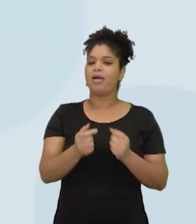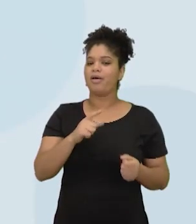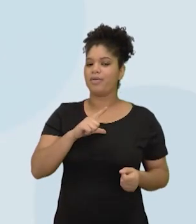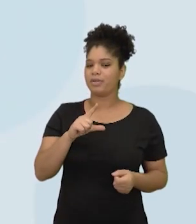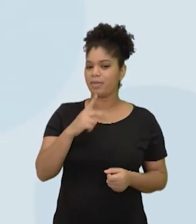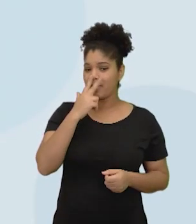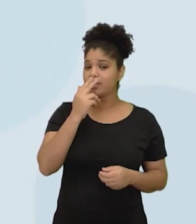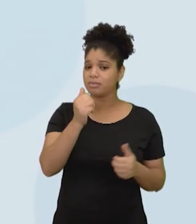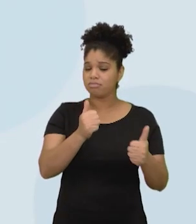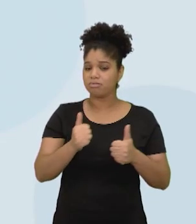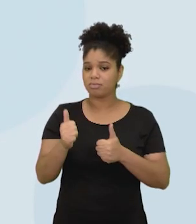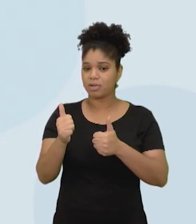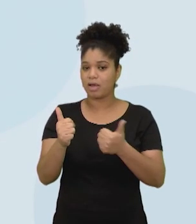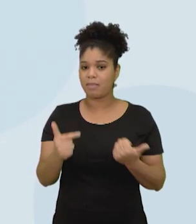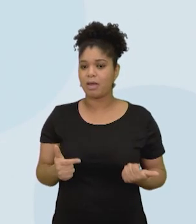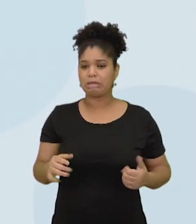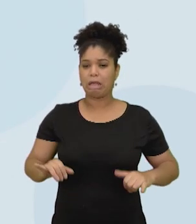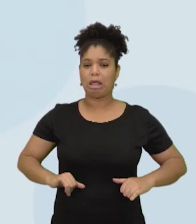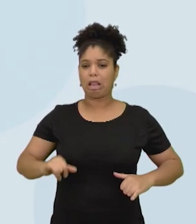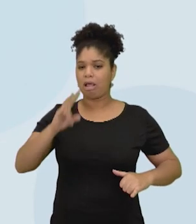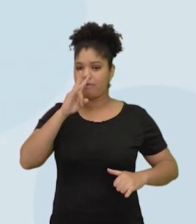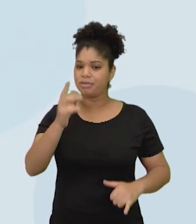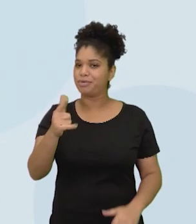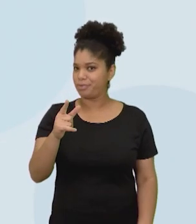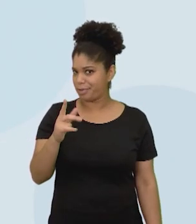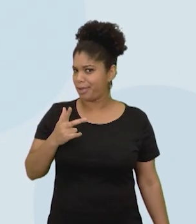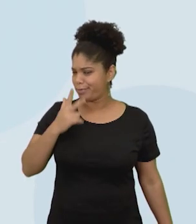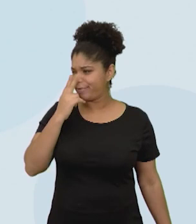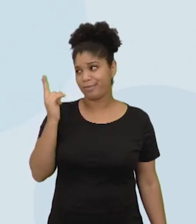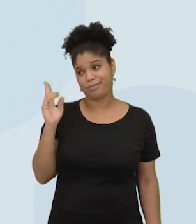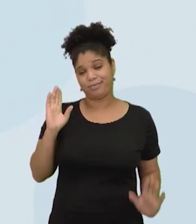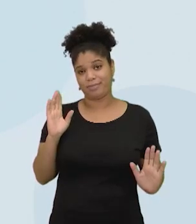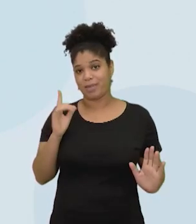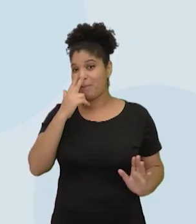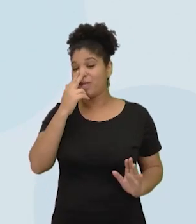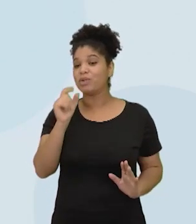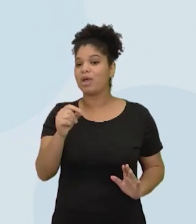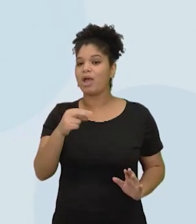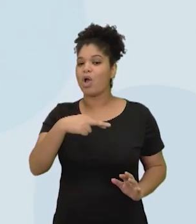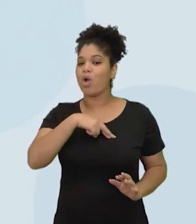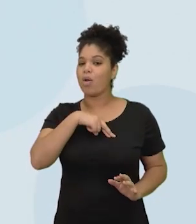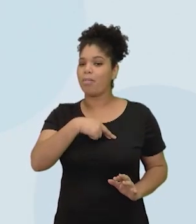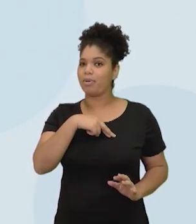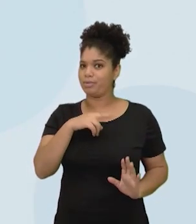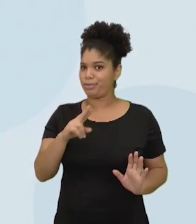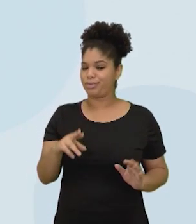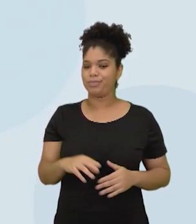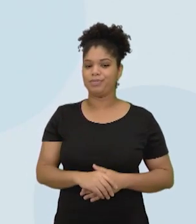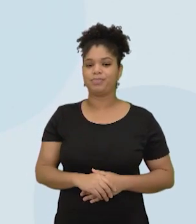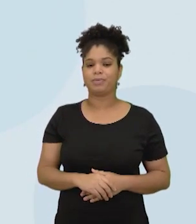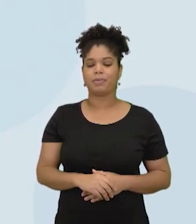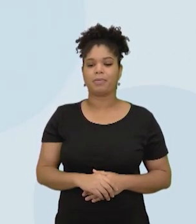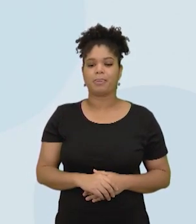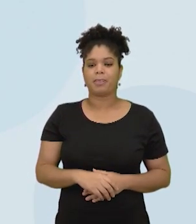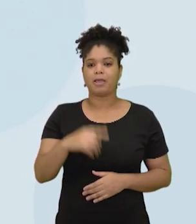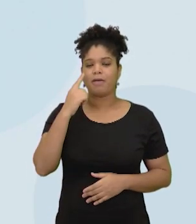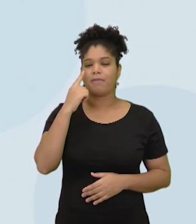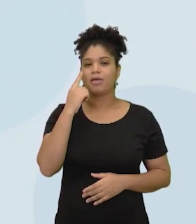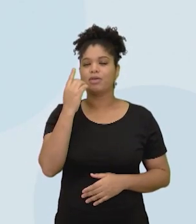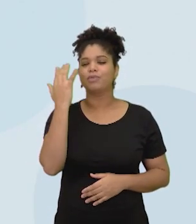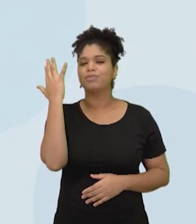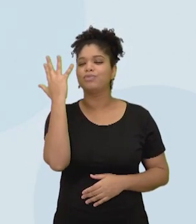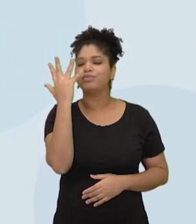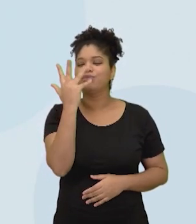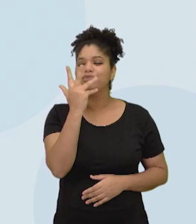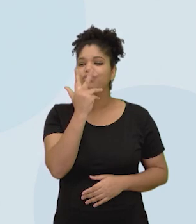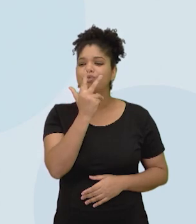que eles estão bem, né? não tem ninguém sofrendo. Exatamente, né? Por aí. E aí, olha, Paisagem, né?